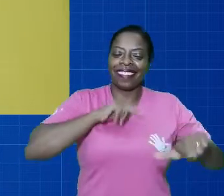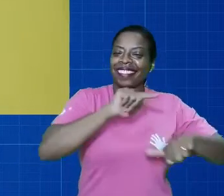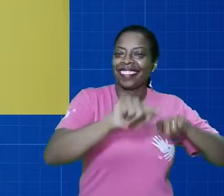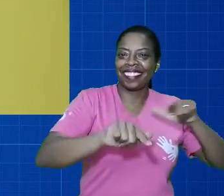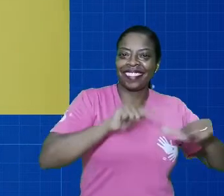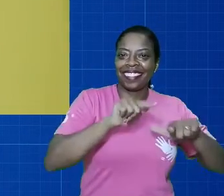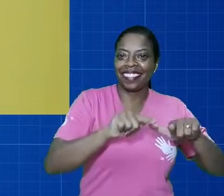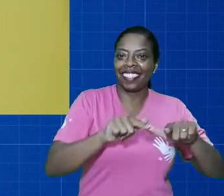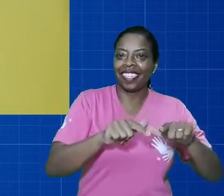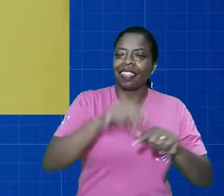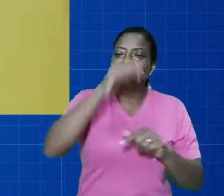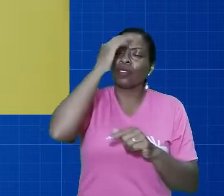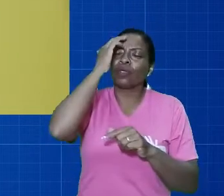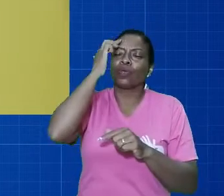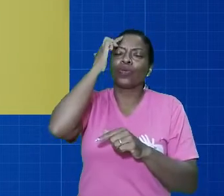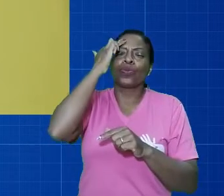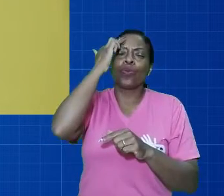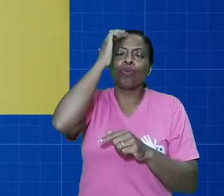por todos ali, né?